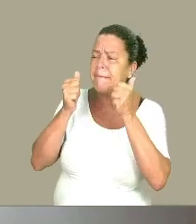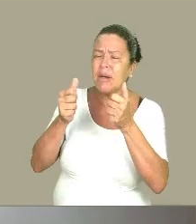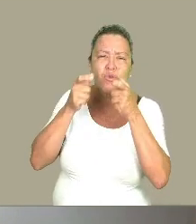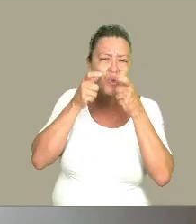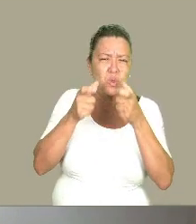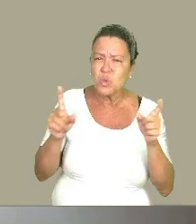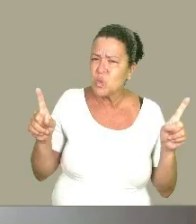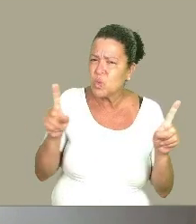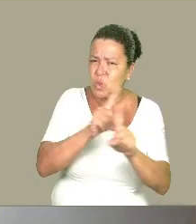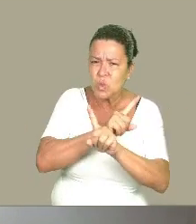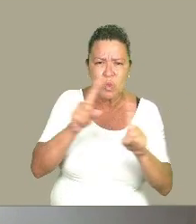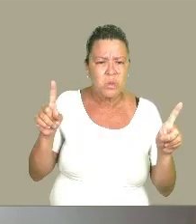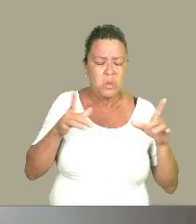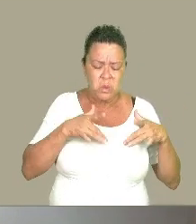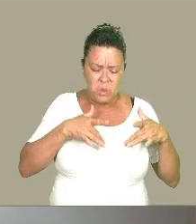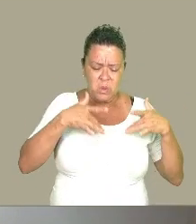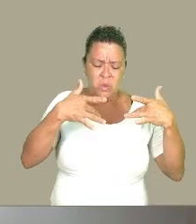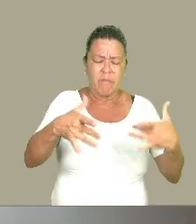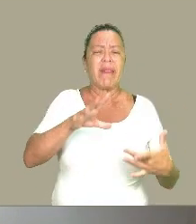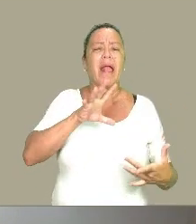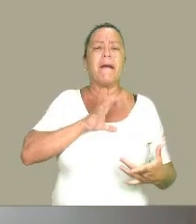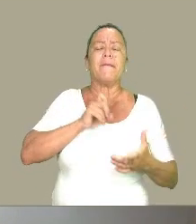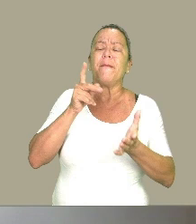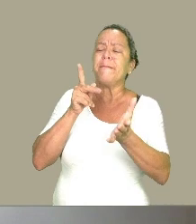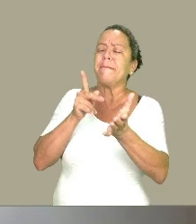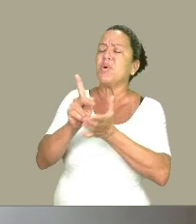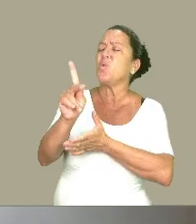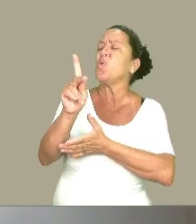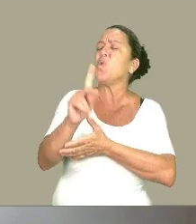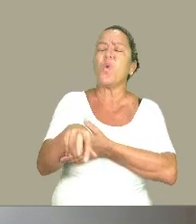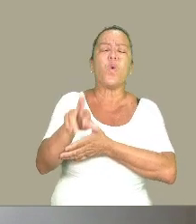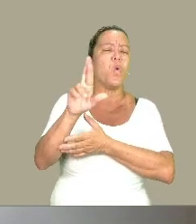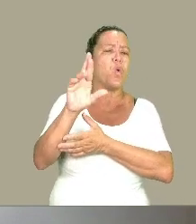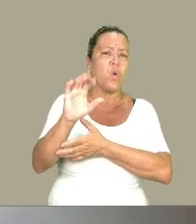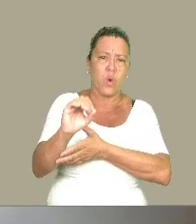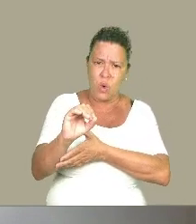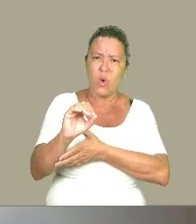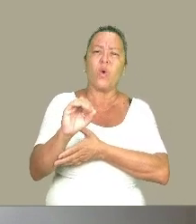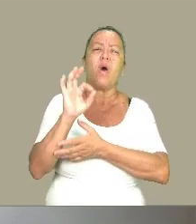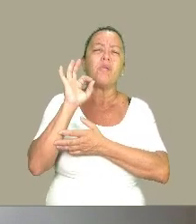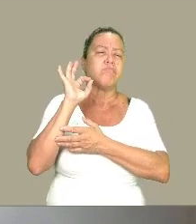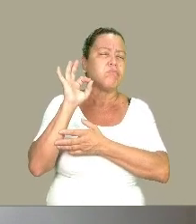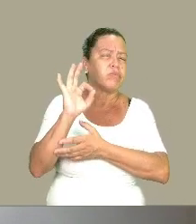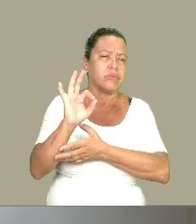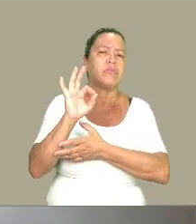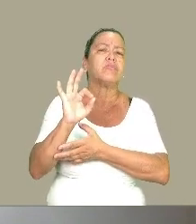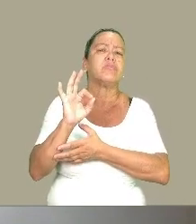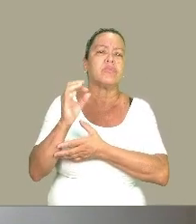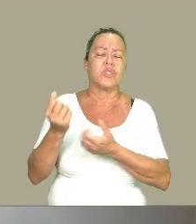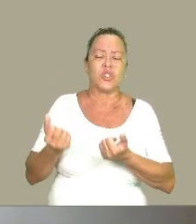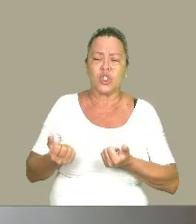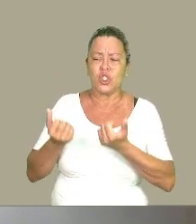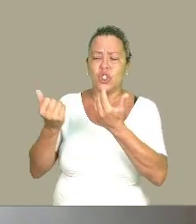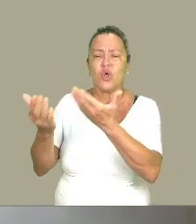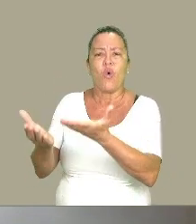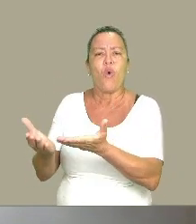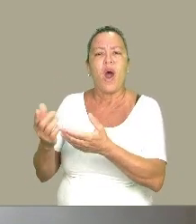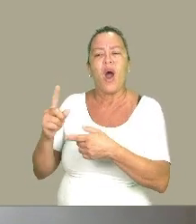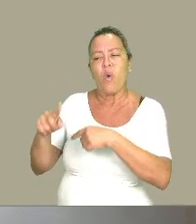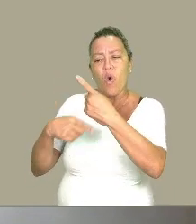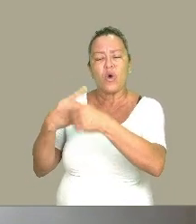dedicando ao amor puro, santificado, à prestação de doação para o próximo